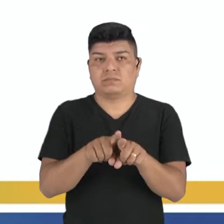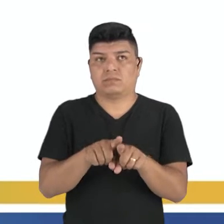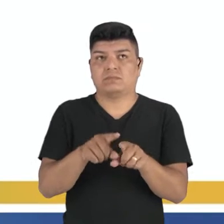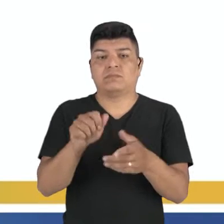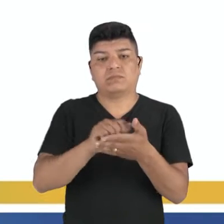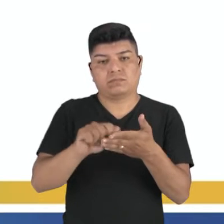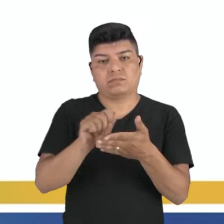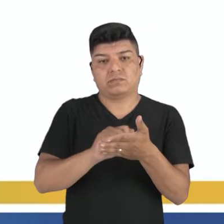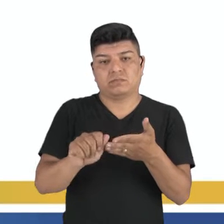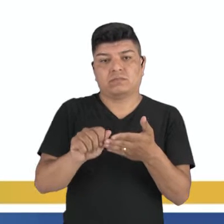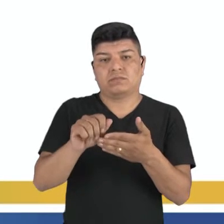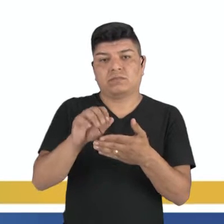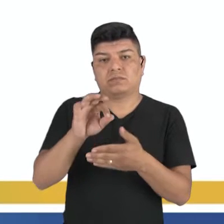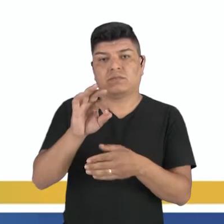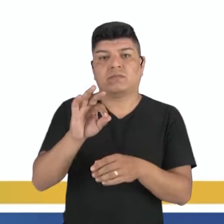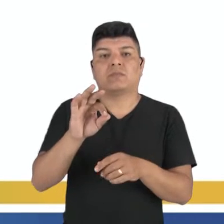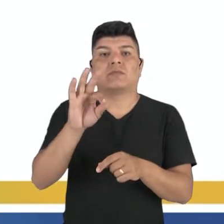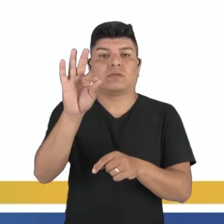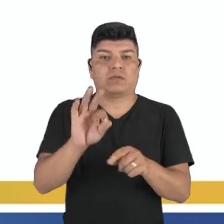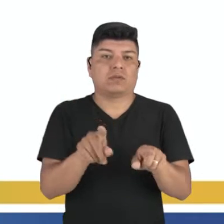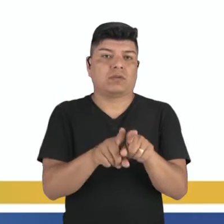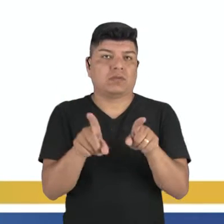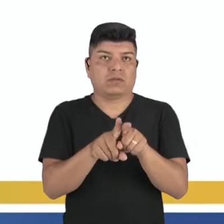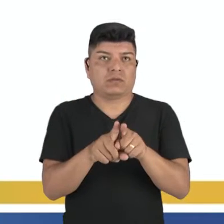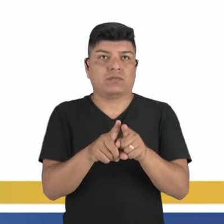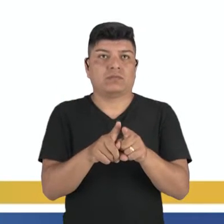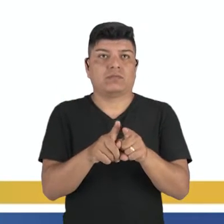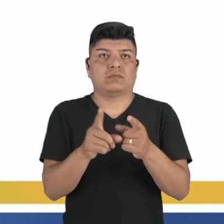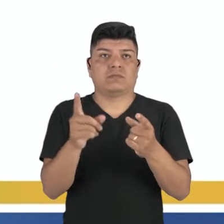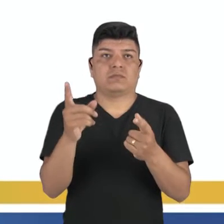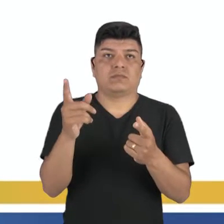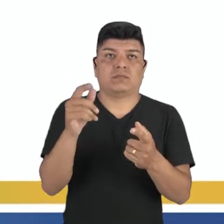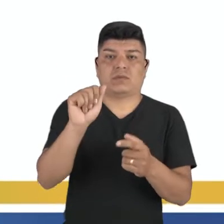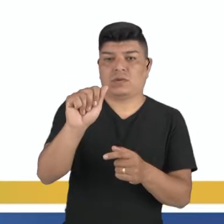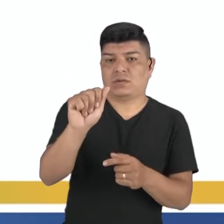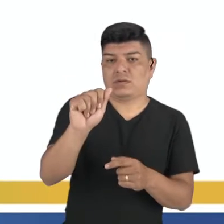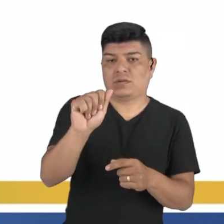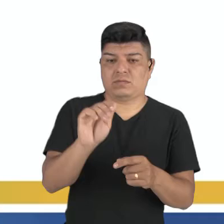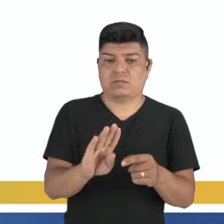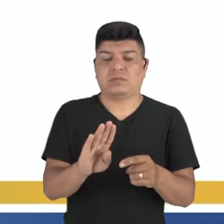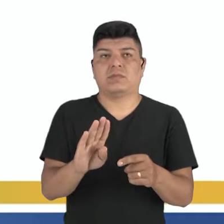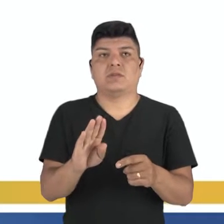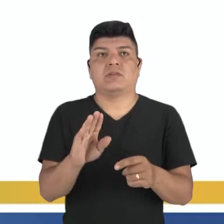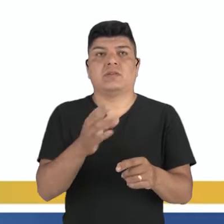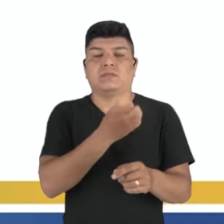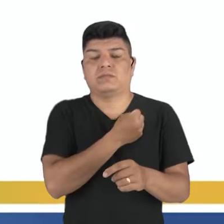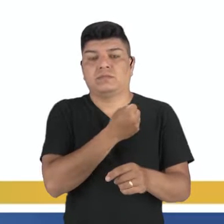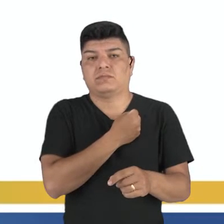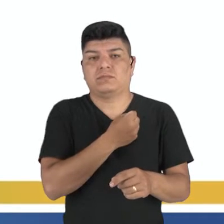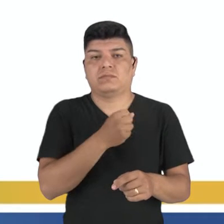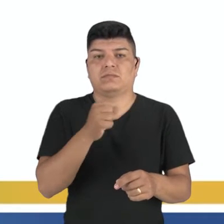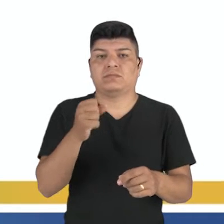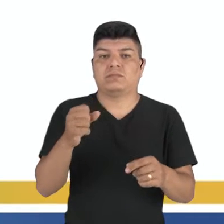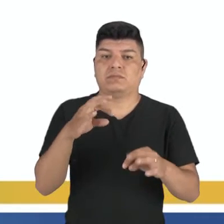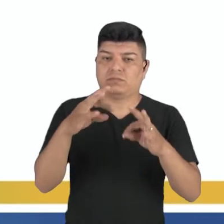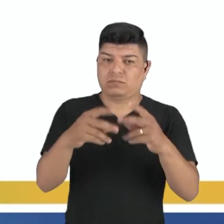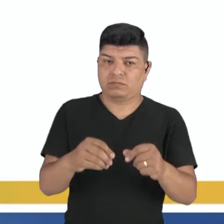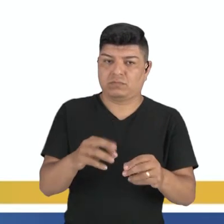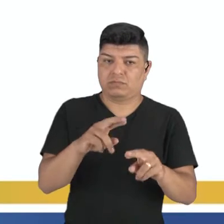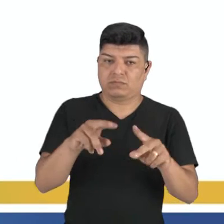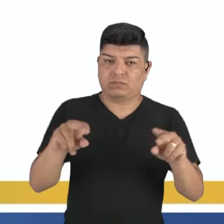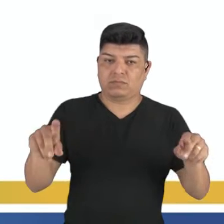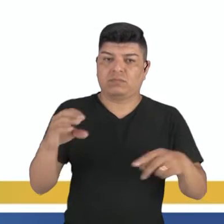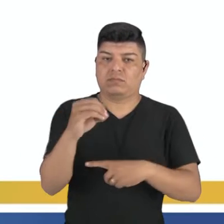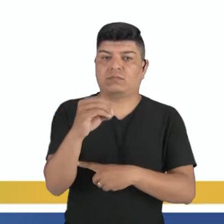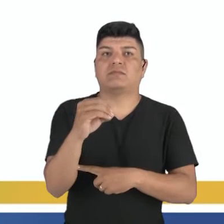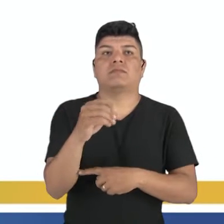ser escritos como frações, da forma A sobre B, sendo A e B números inteiros e diferentes de zero. E aí